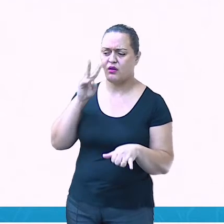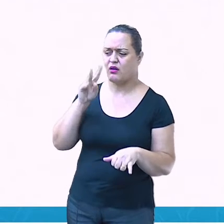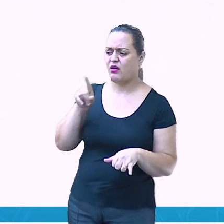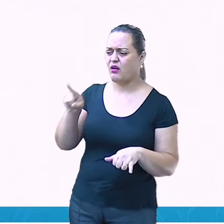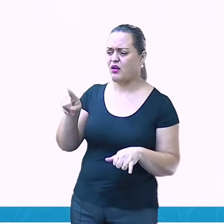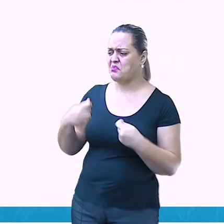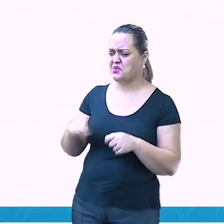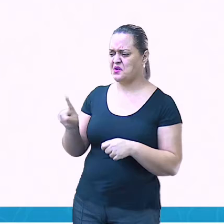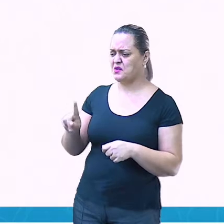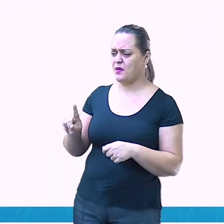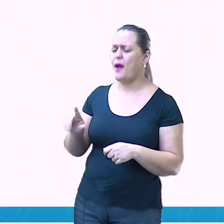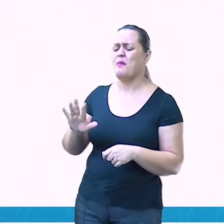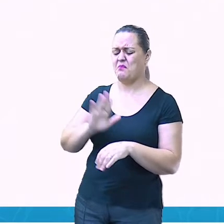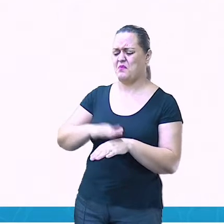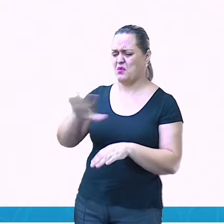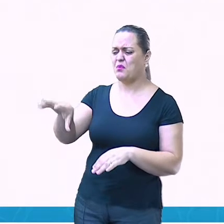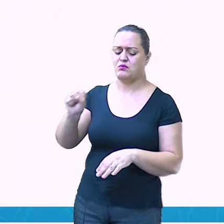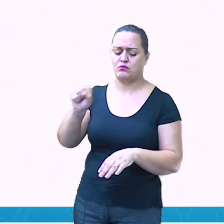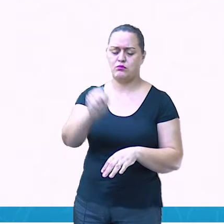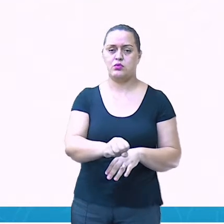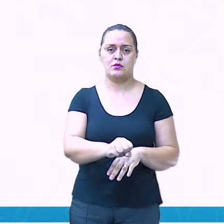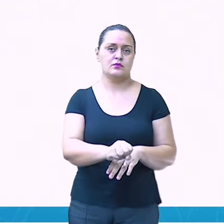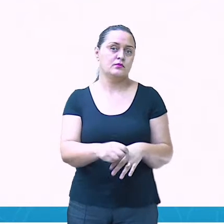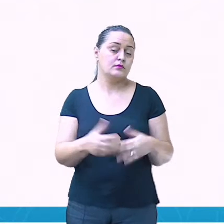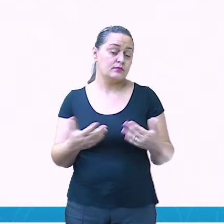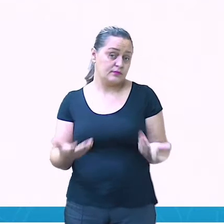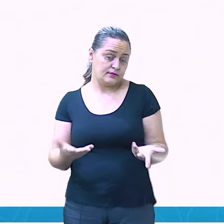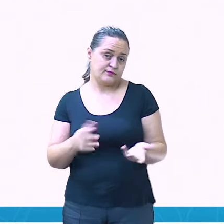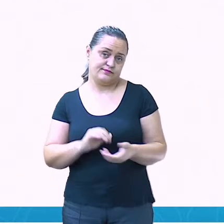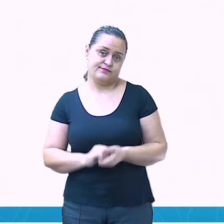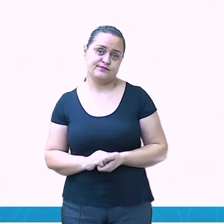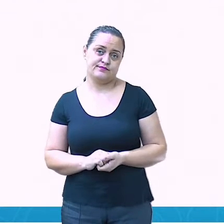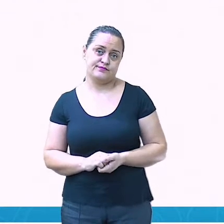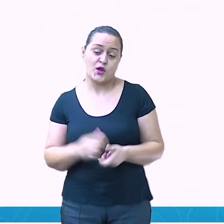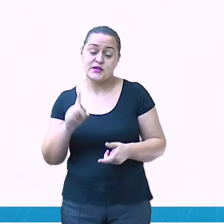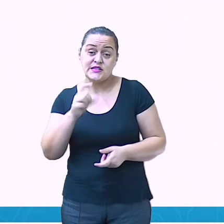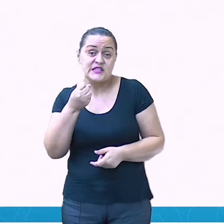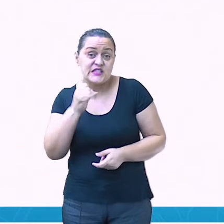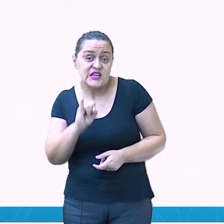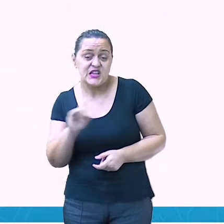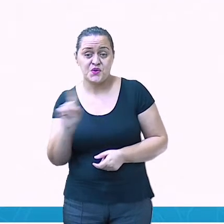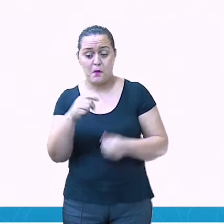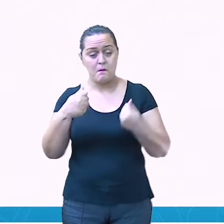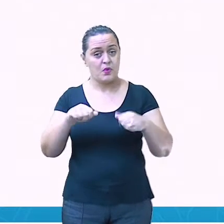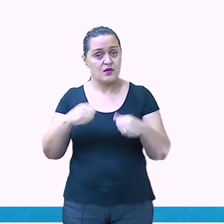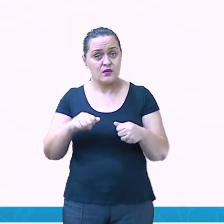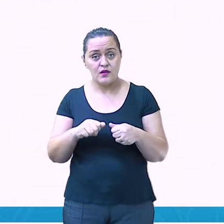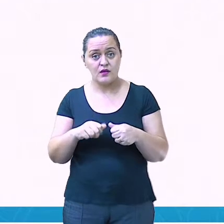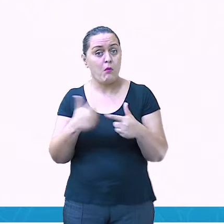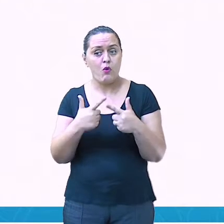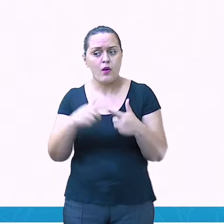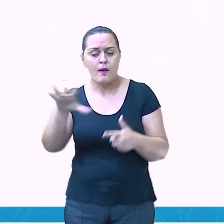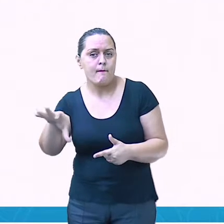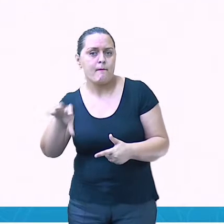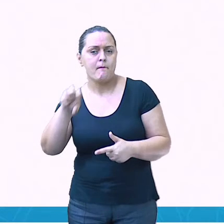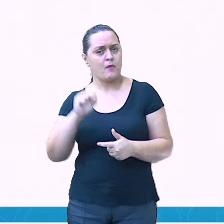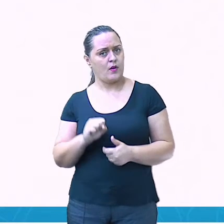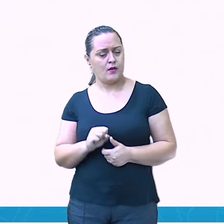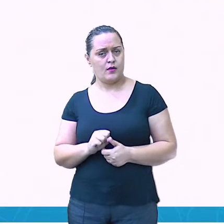na internet uma peça, nesse momento eu não estou precisando, mas ela está na promoção, eu vou